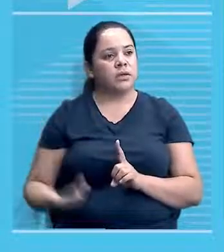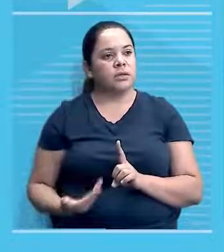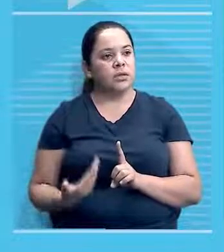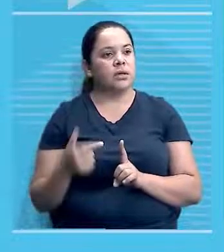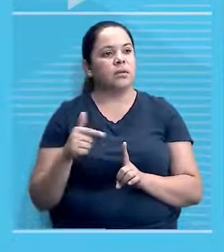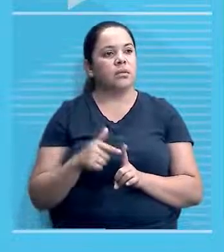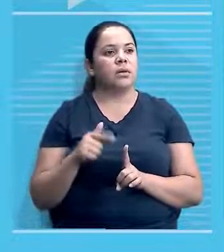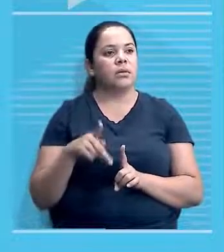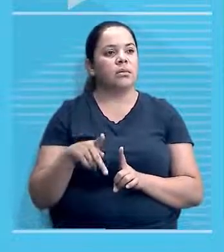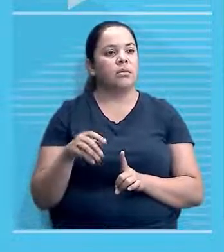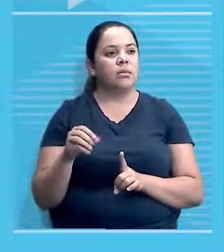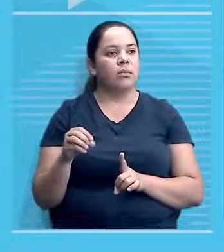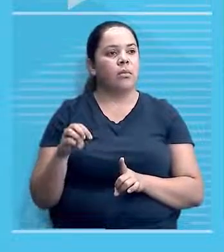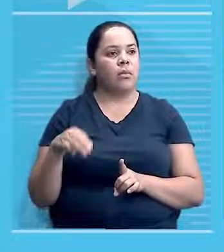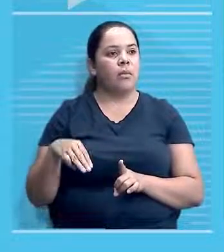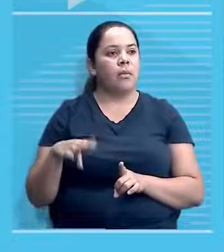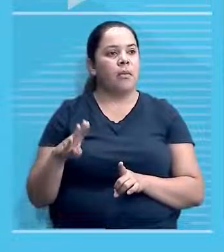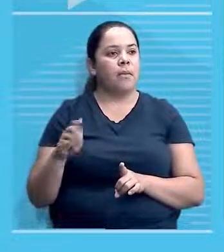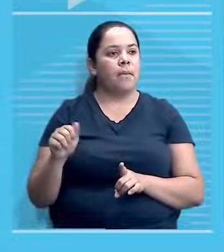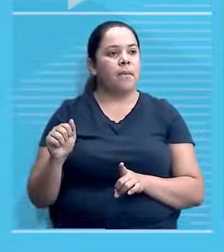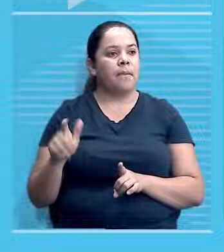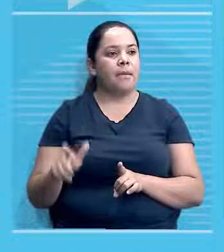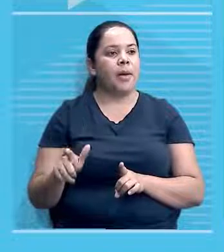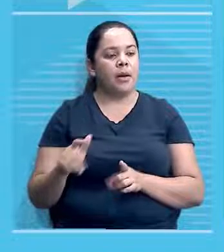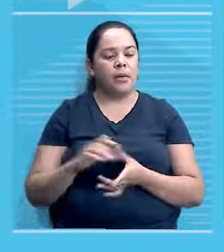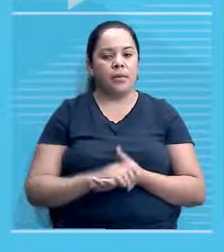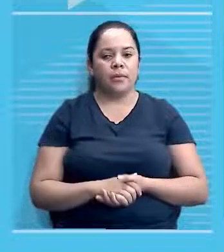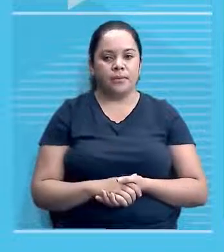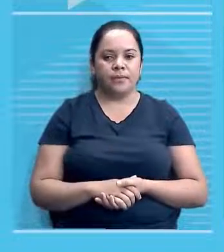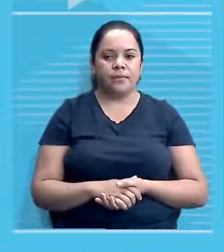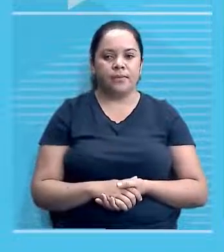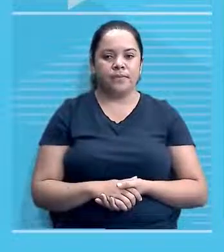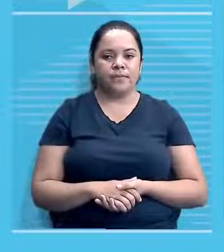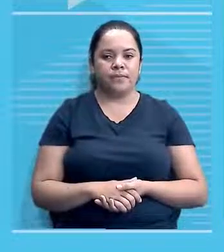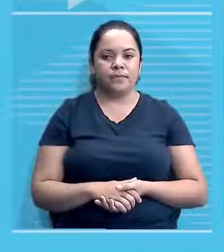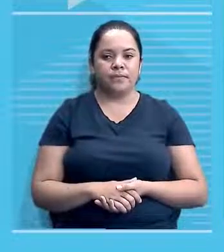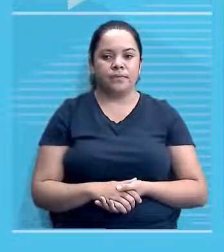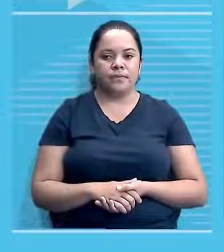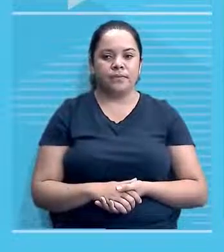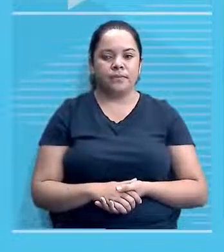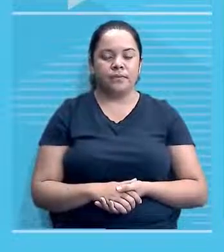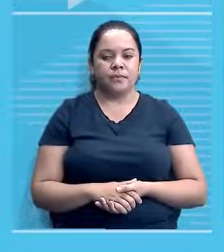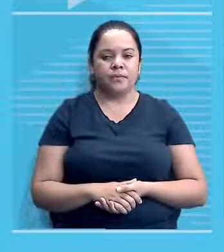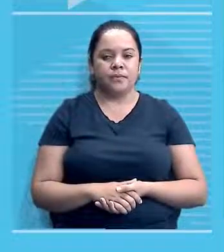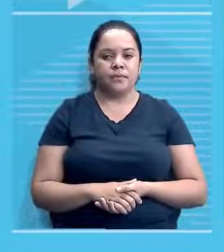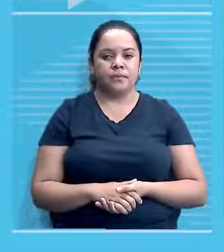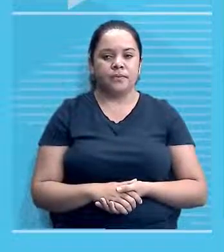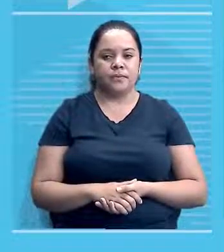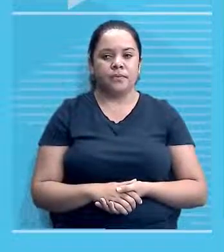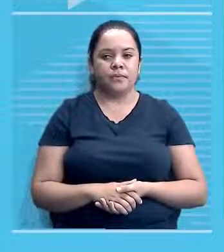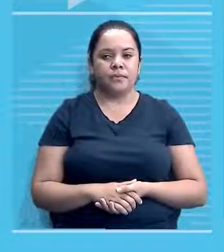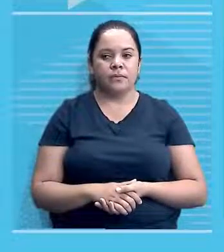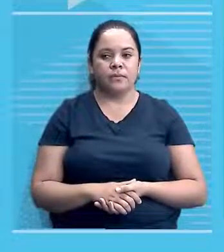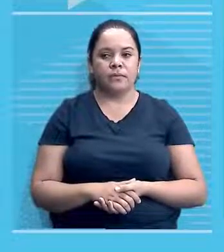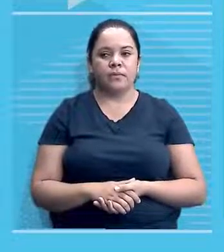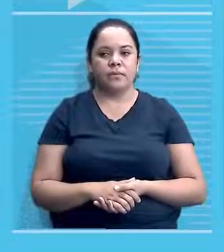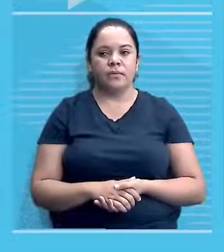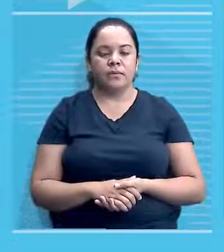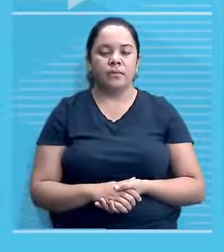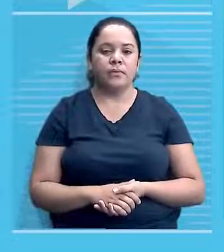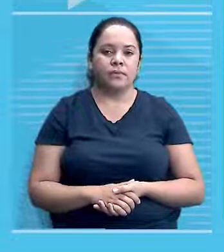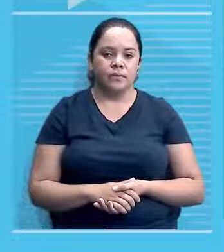do Marquês de Pombal fez transferiu a capital que era em